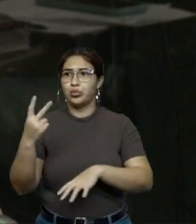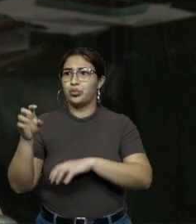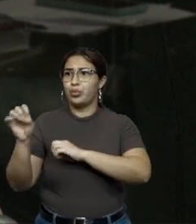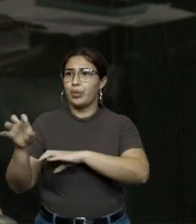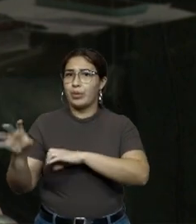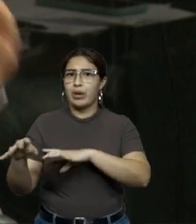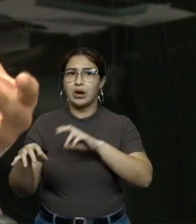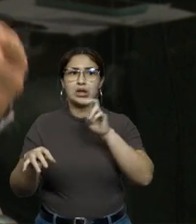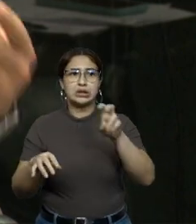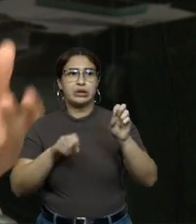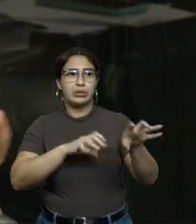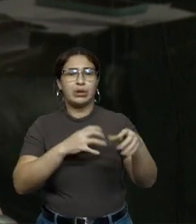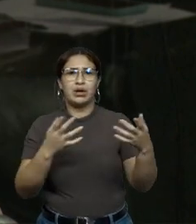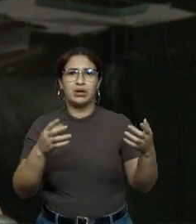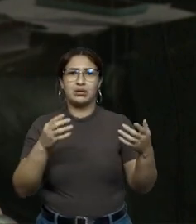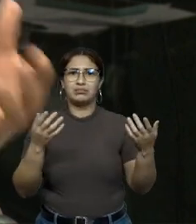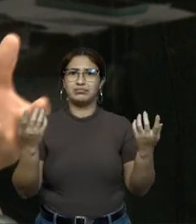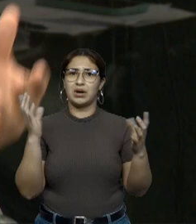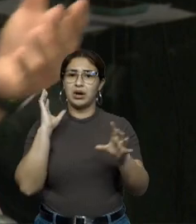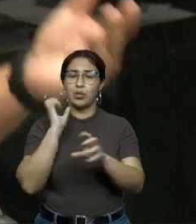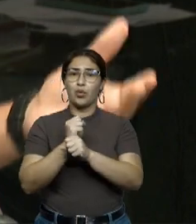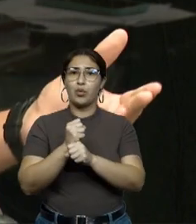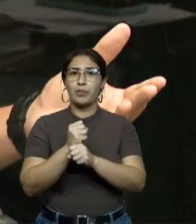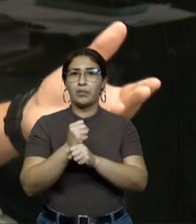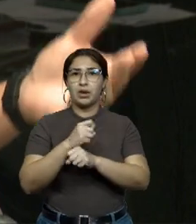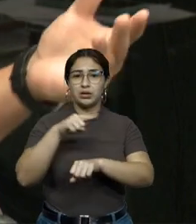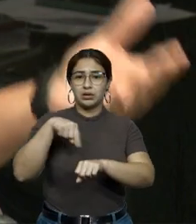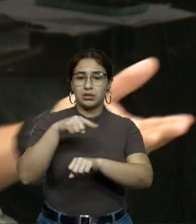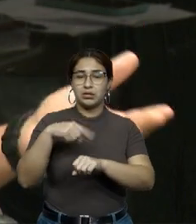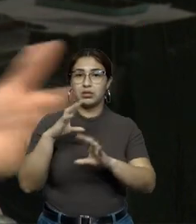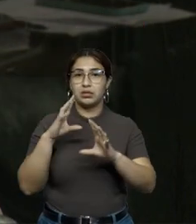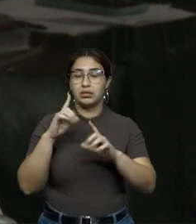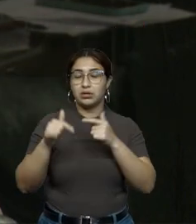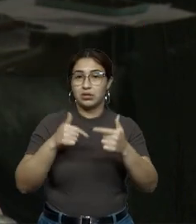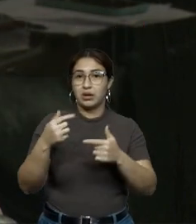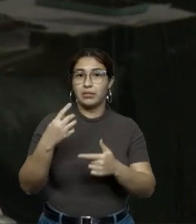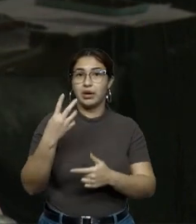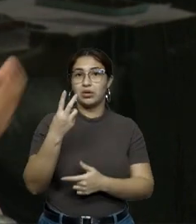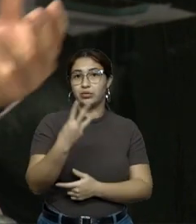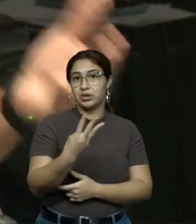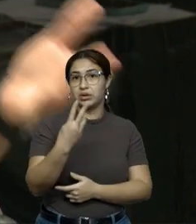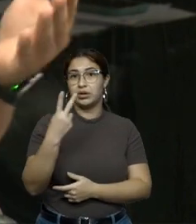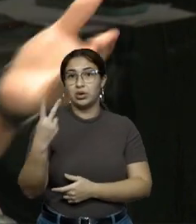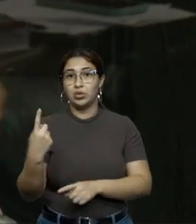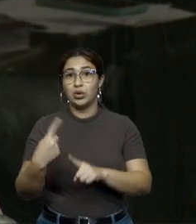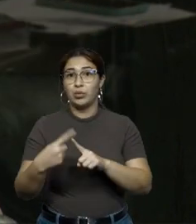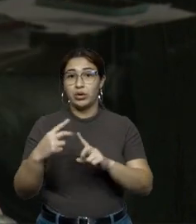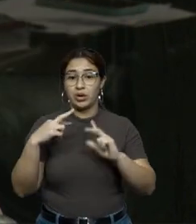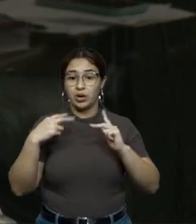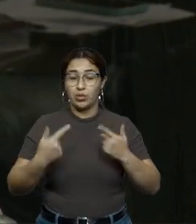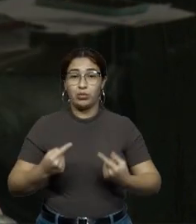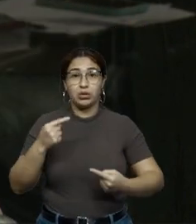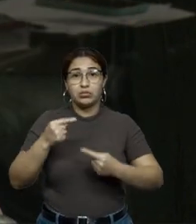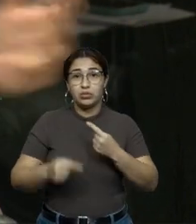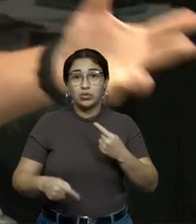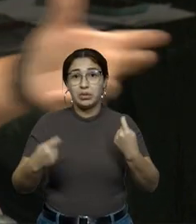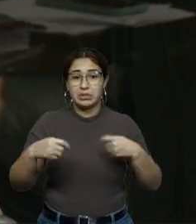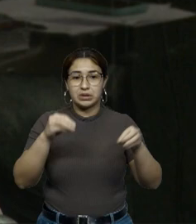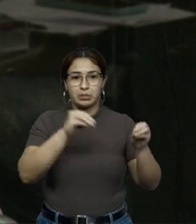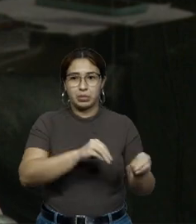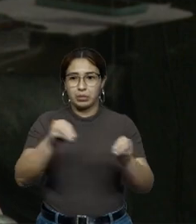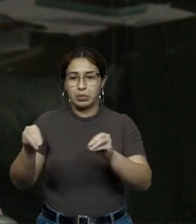15 aulas lá pra gente completar uma carga horária de 32 e 40 de 40 horas porque isso é desumano por isso que o professor tem que se deslocar